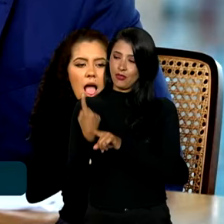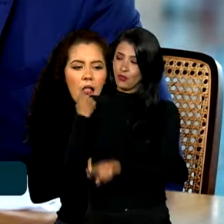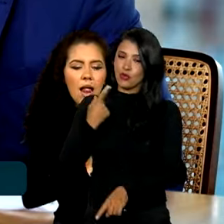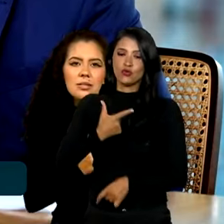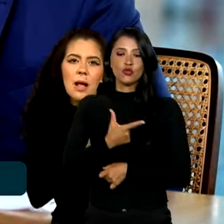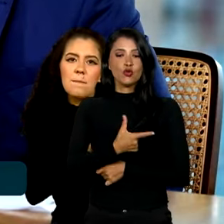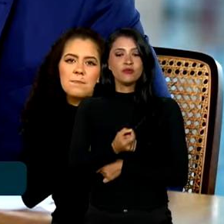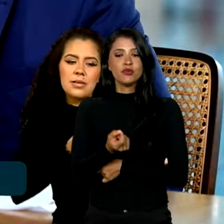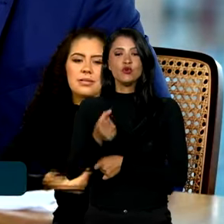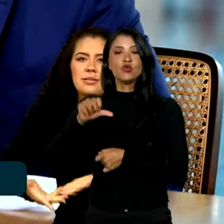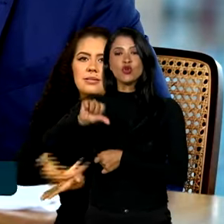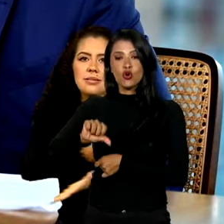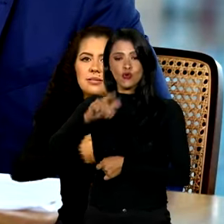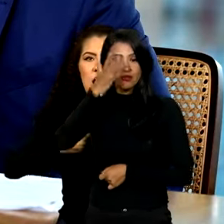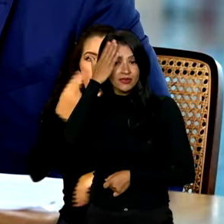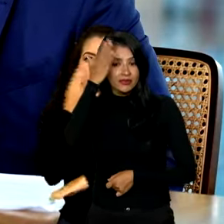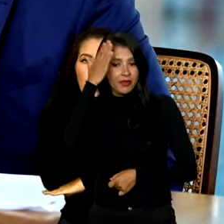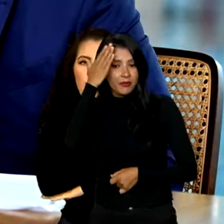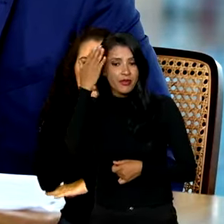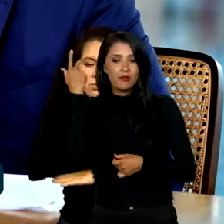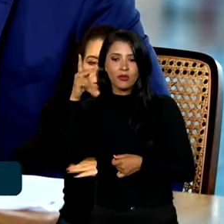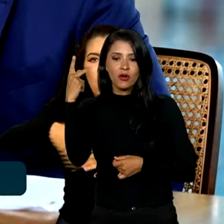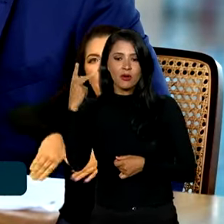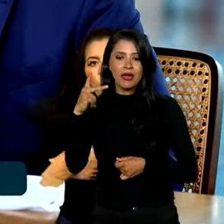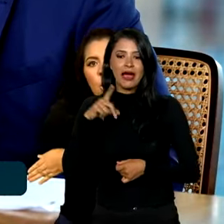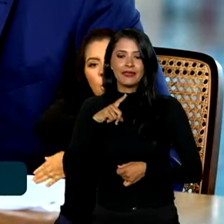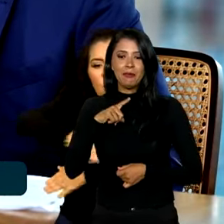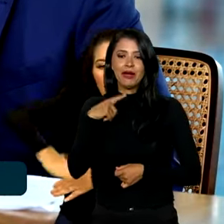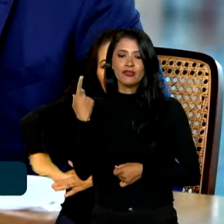2009 quis saber do minist